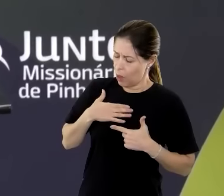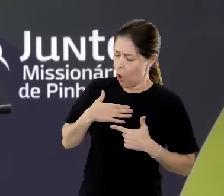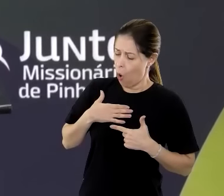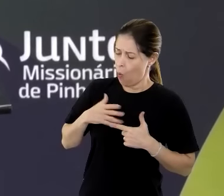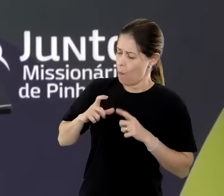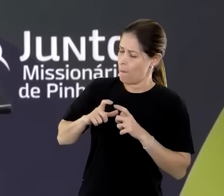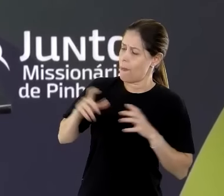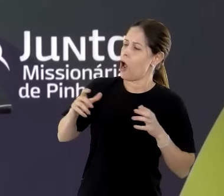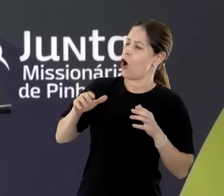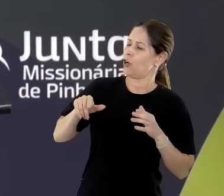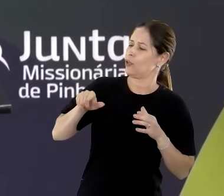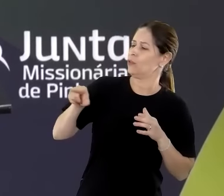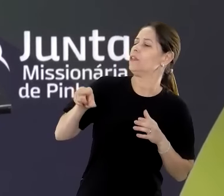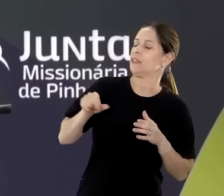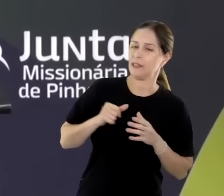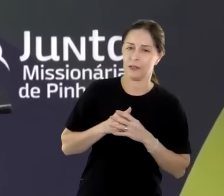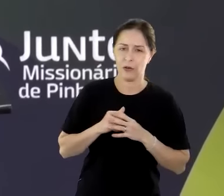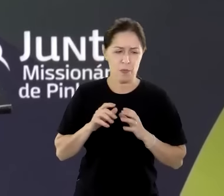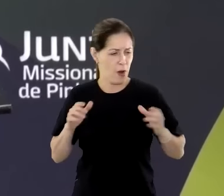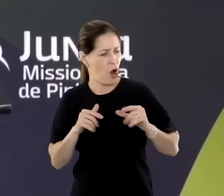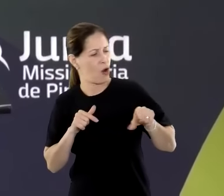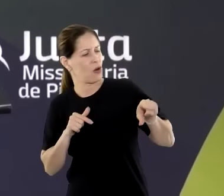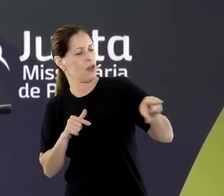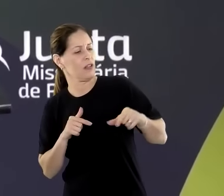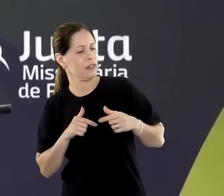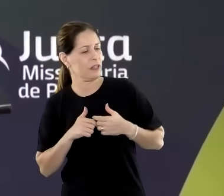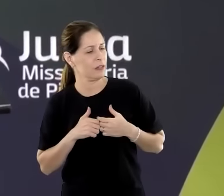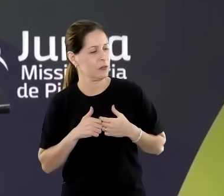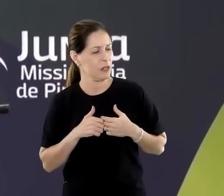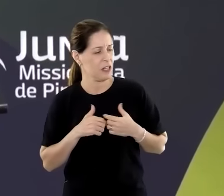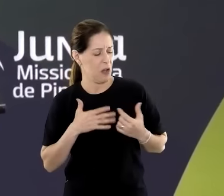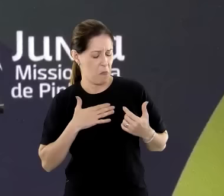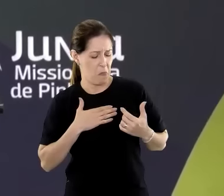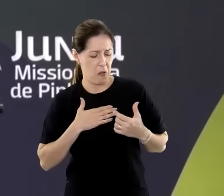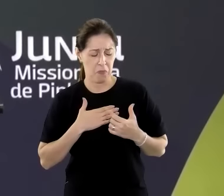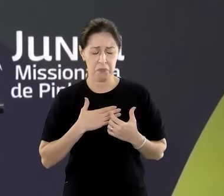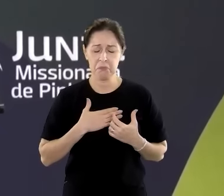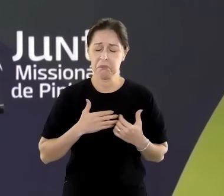ele fica curtindo a sua dor,